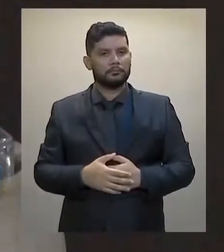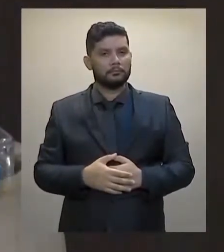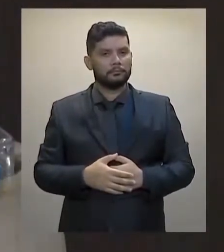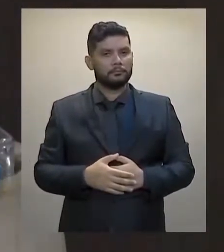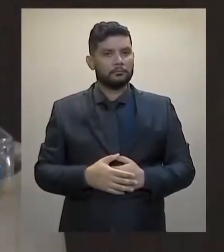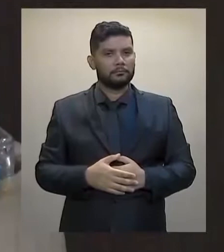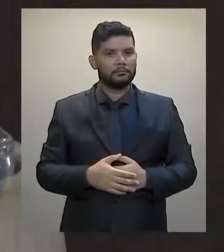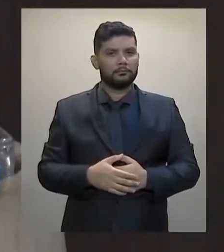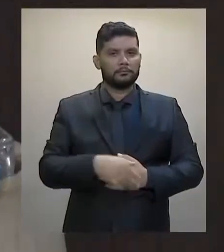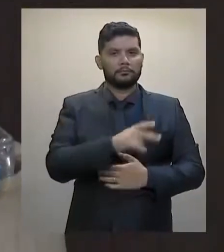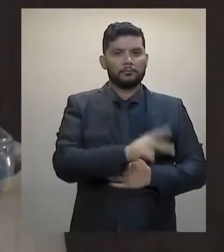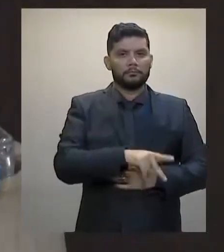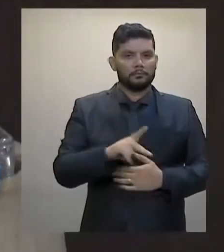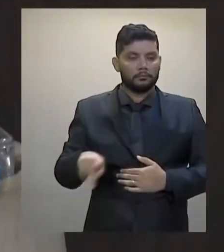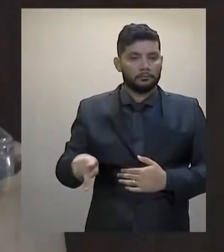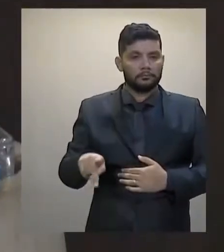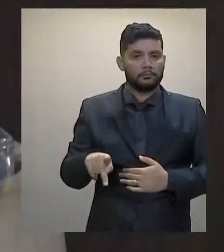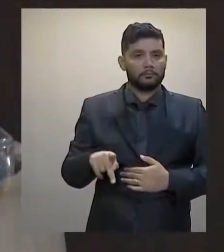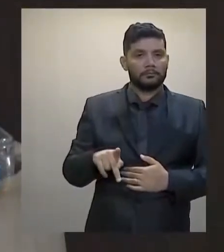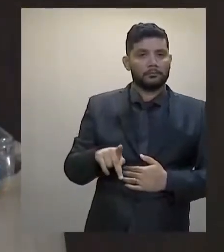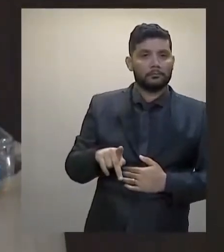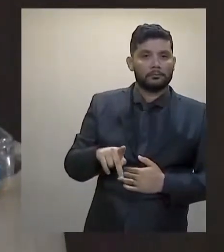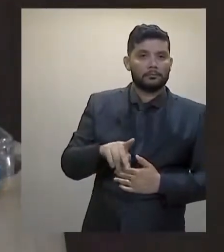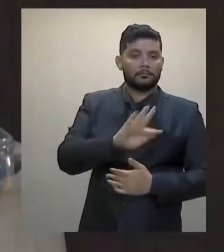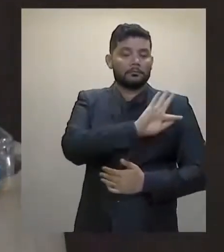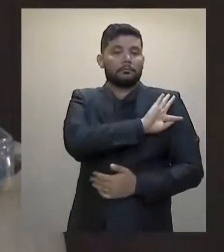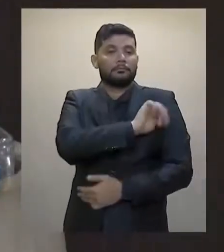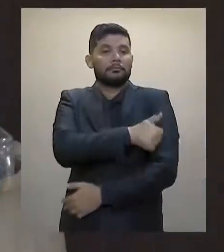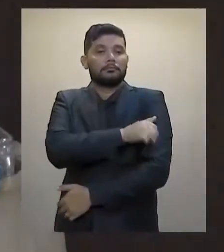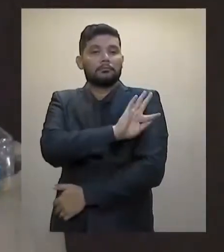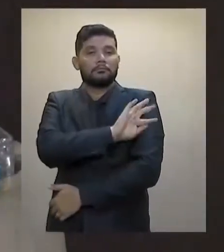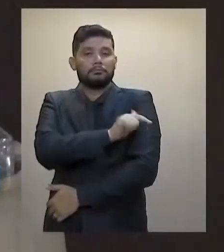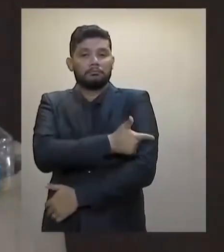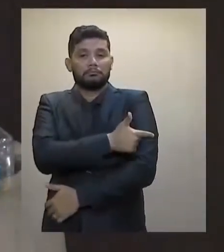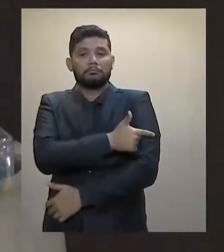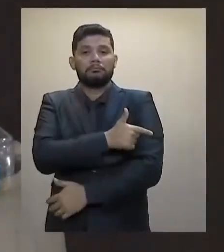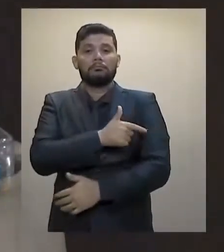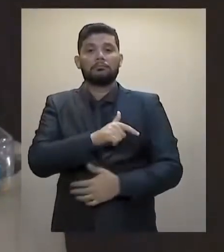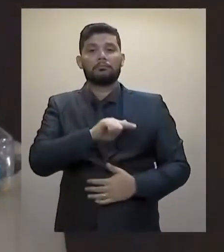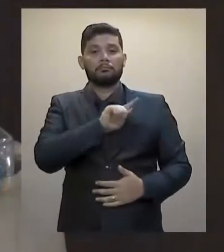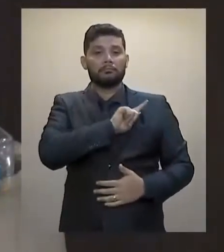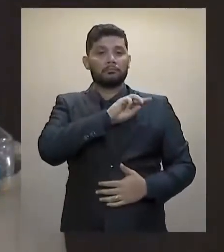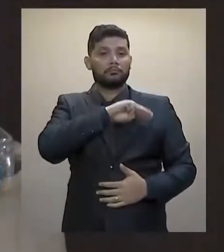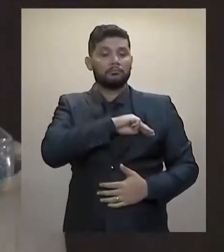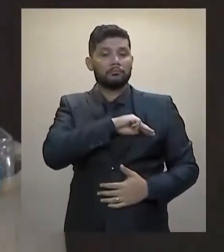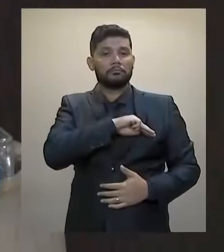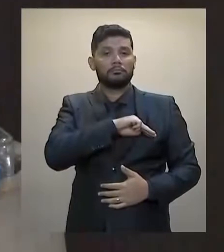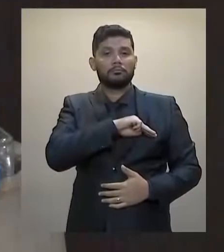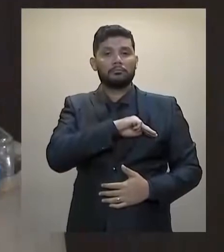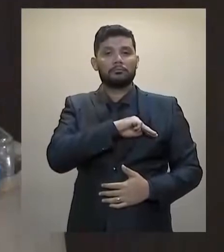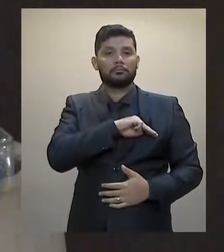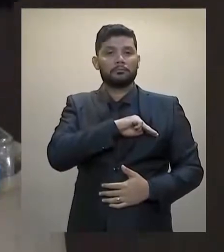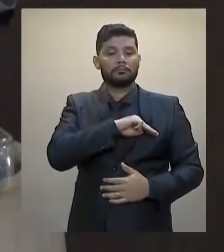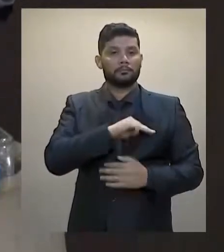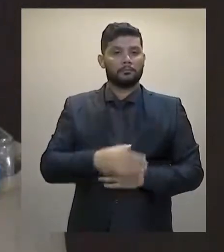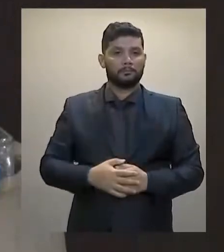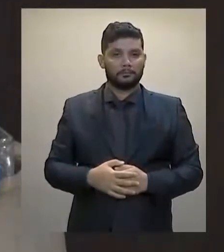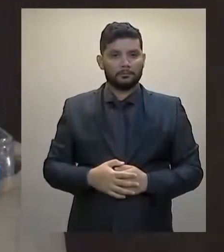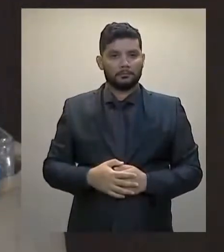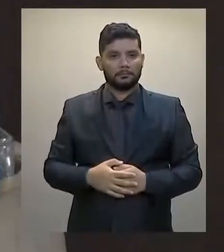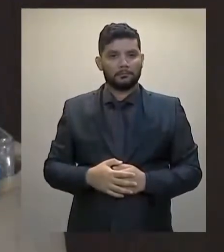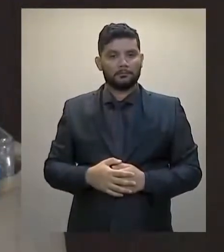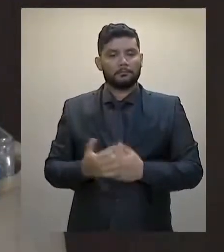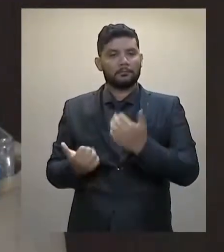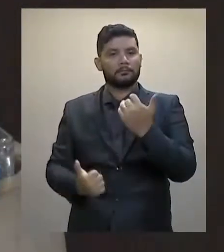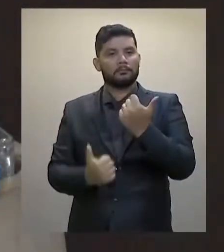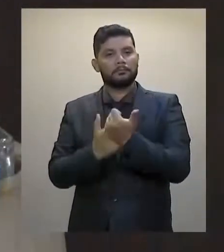a professora do ensino fundamental 1 e 2, é o guarda municipal, é o auxiliar de